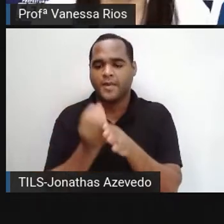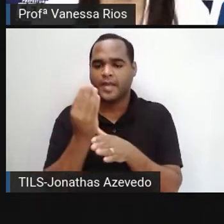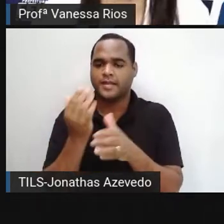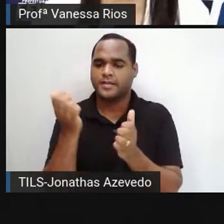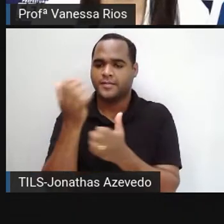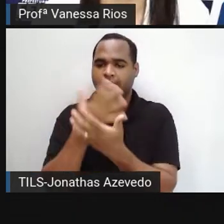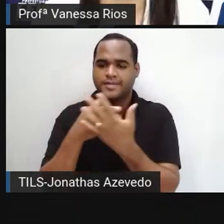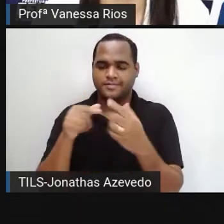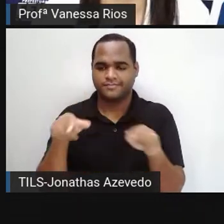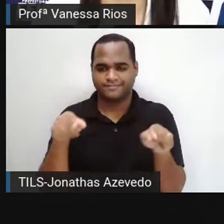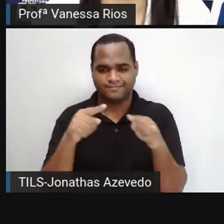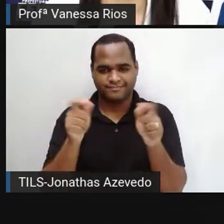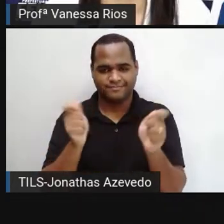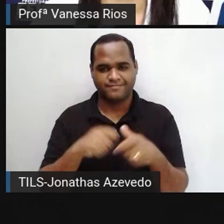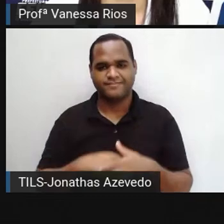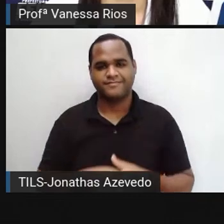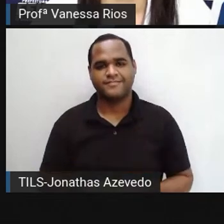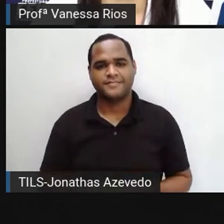música.